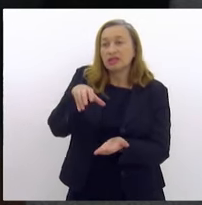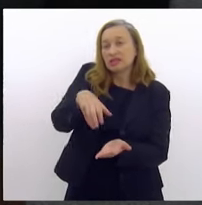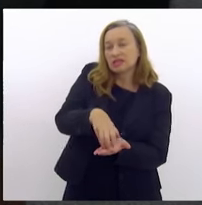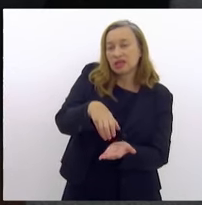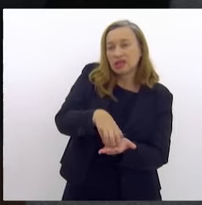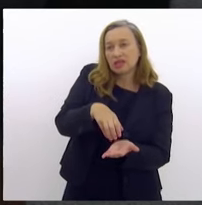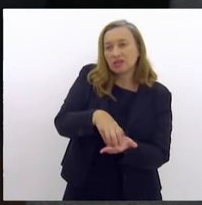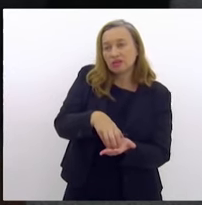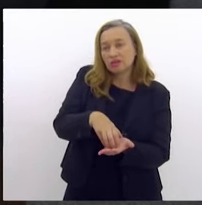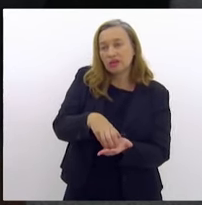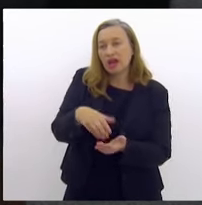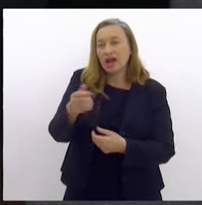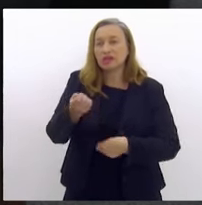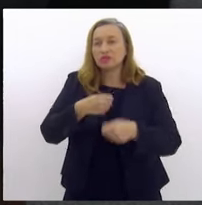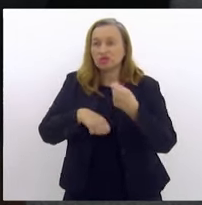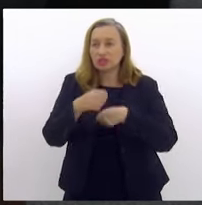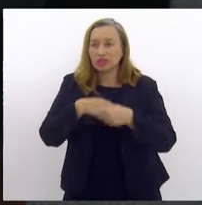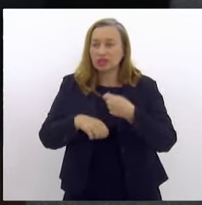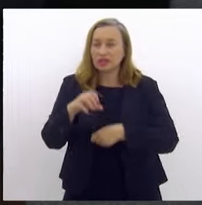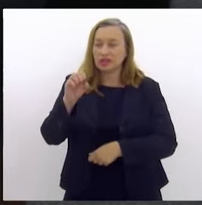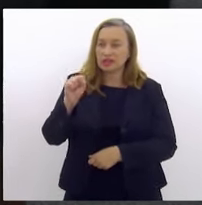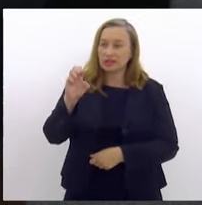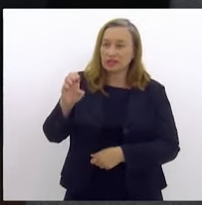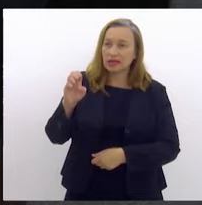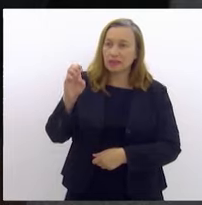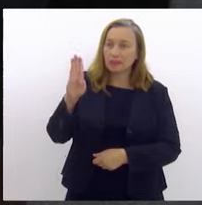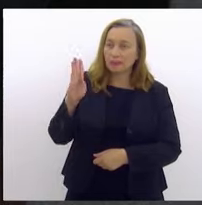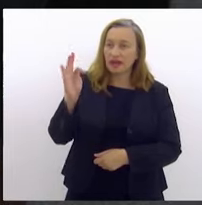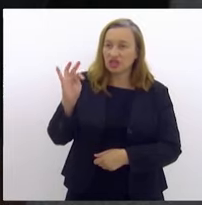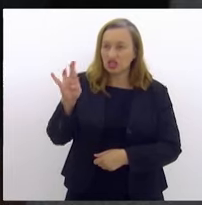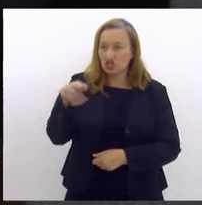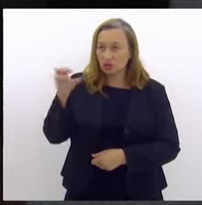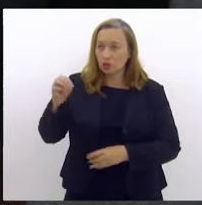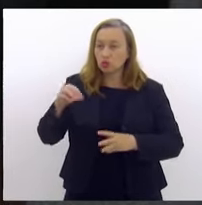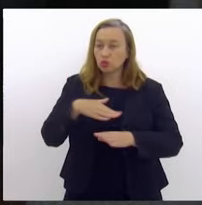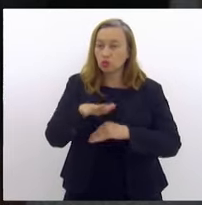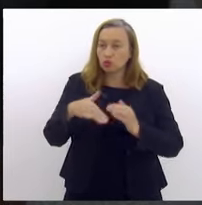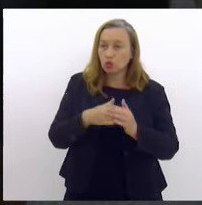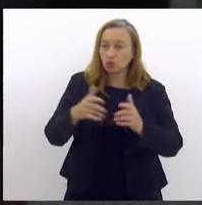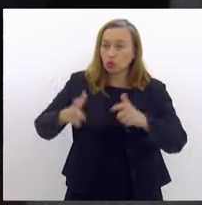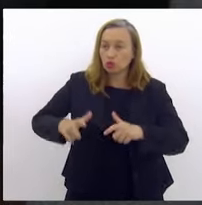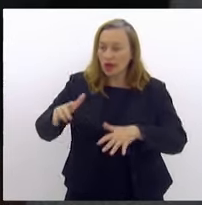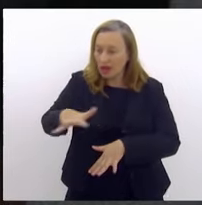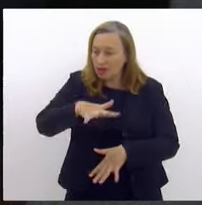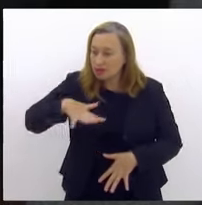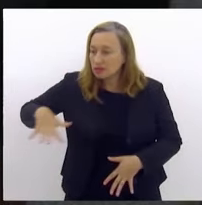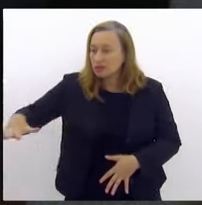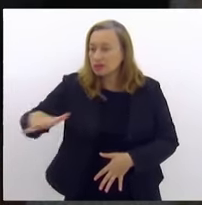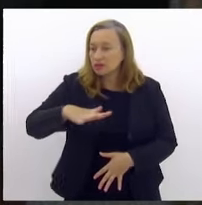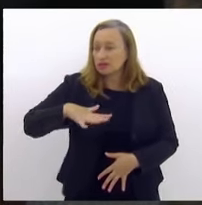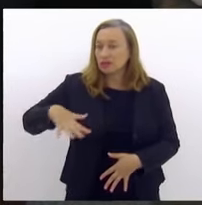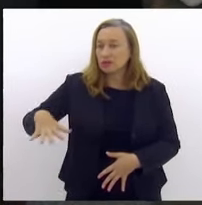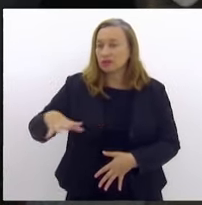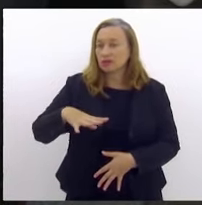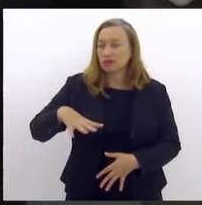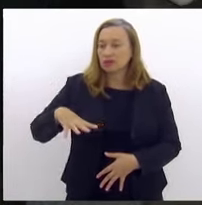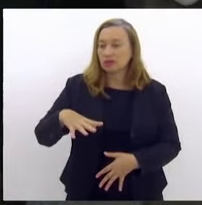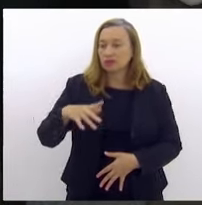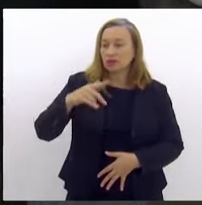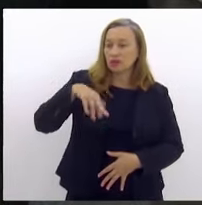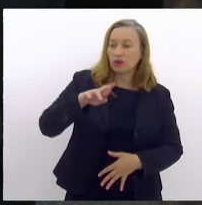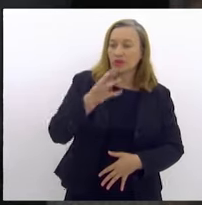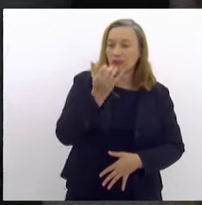a SEDAR, o Estácio inteiro, que saiu da Guanabara para o município do Rio de